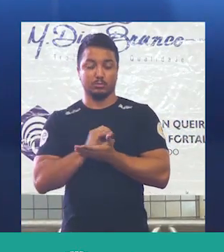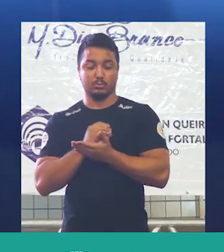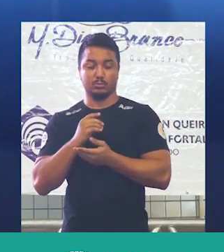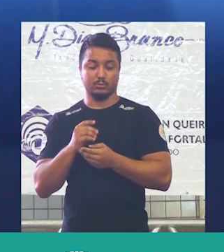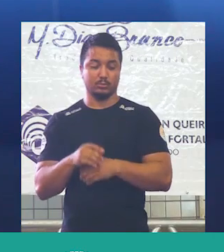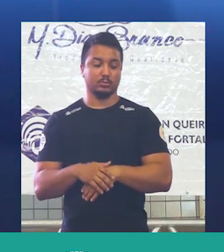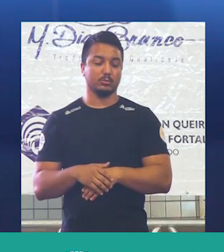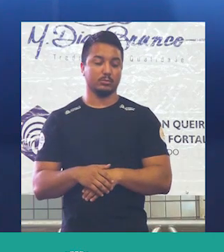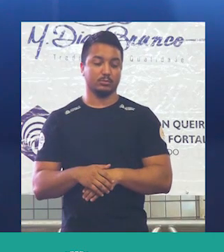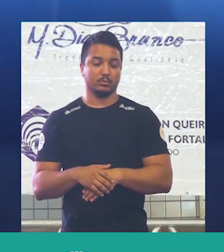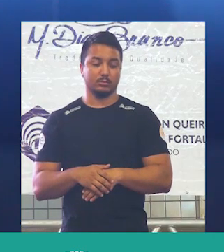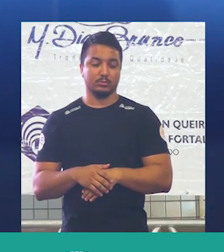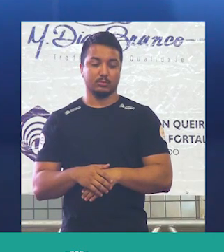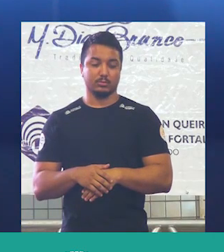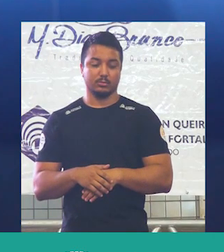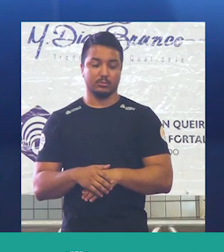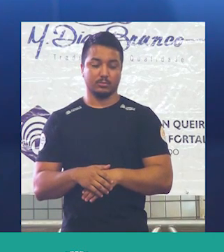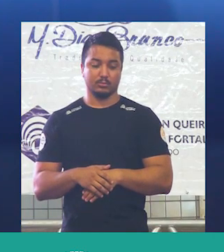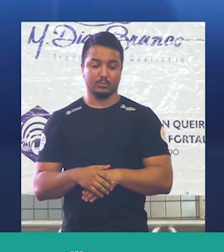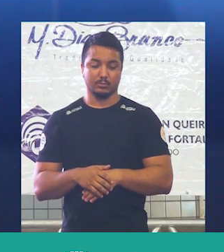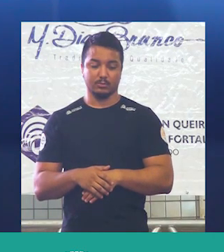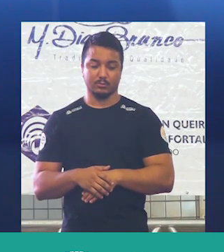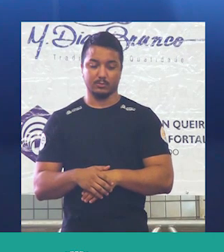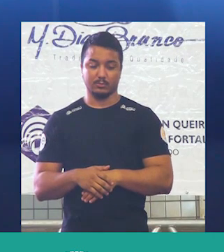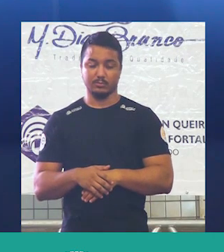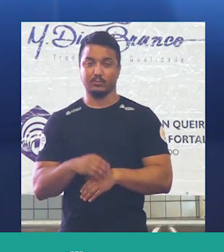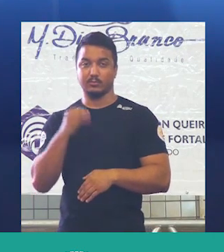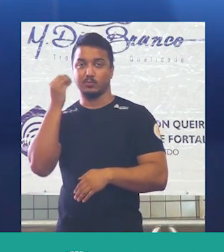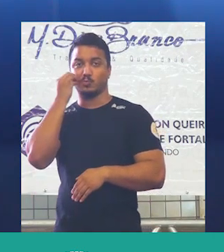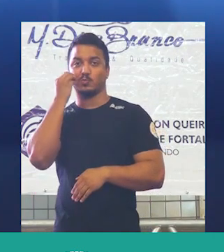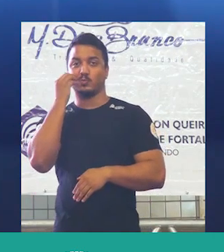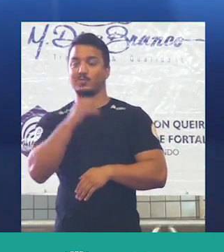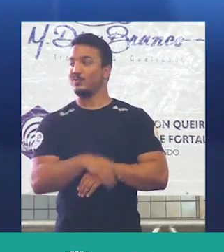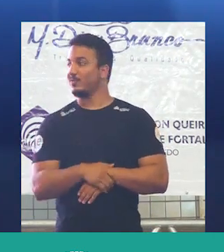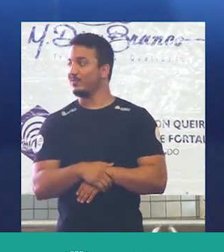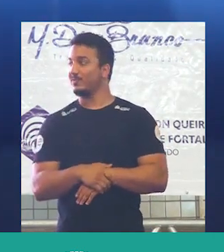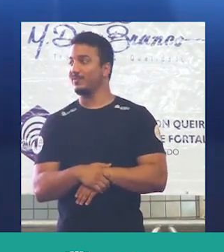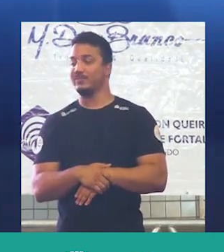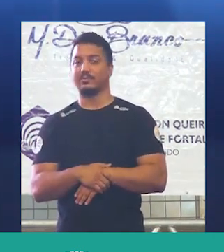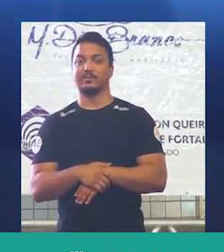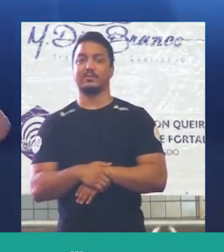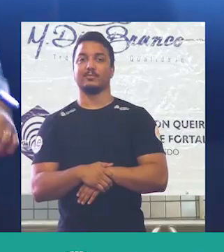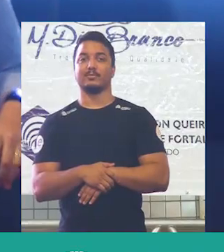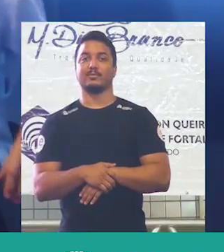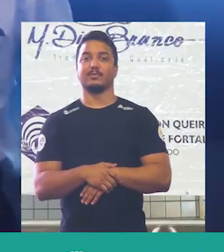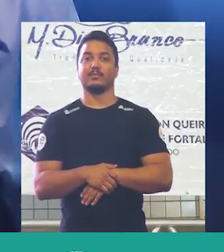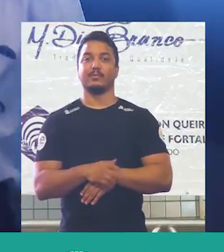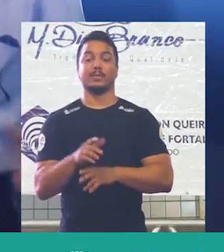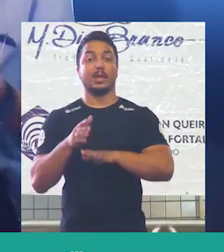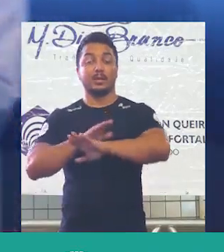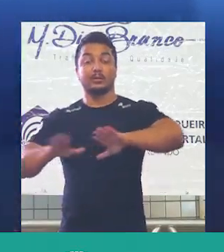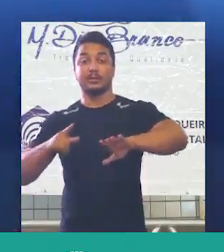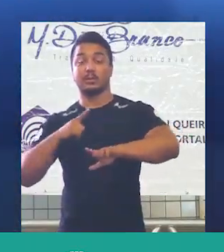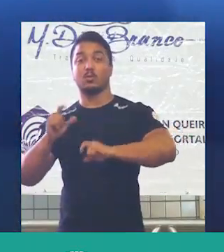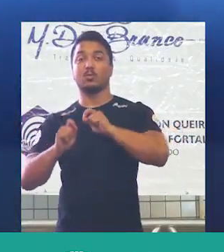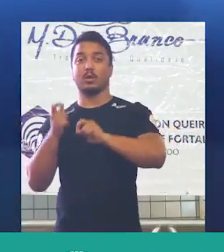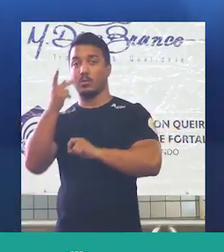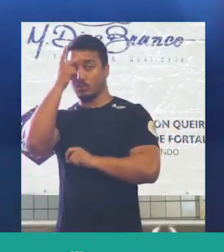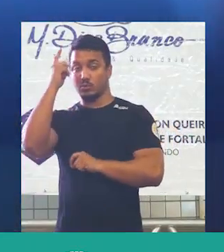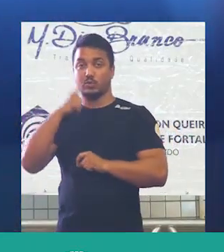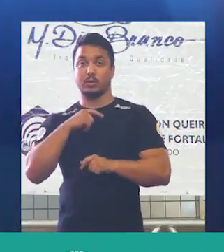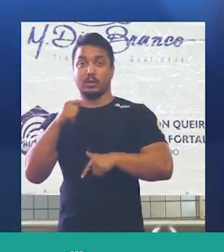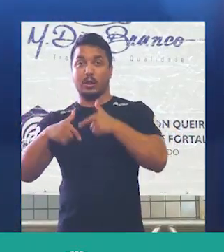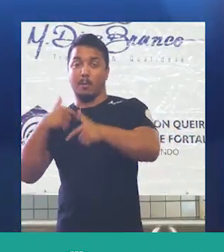Ainda funciona aí, bicho? Vamos ver essa porqueira aí. Pois vamos aqui. Então, dessa forma, os